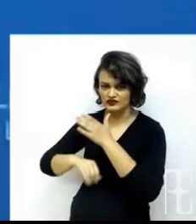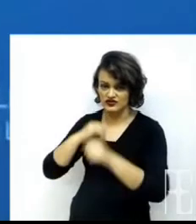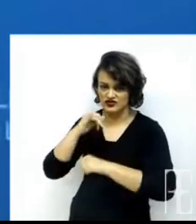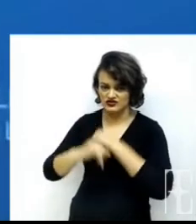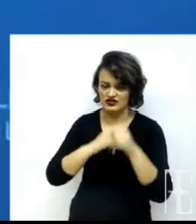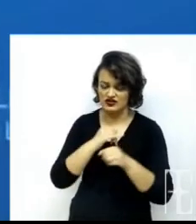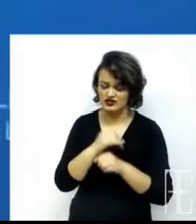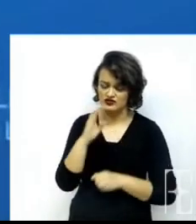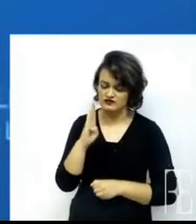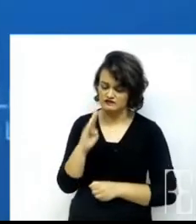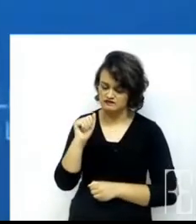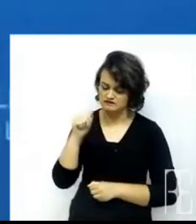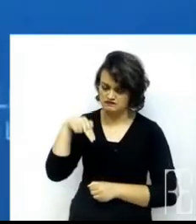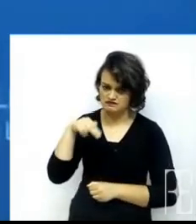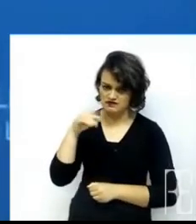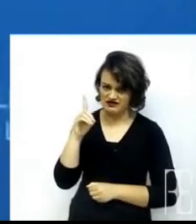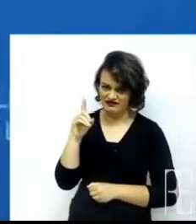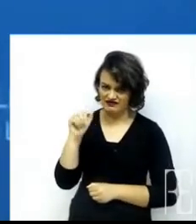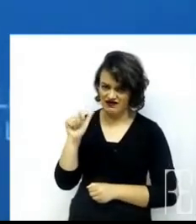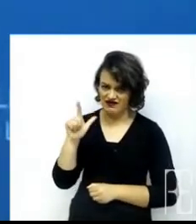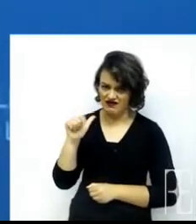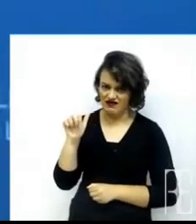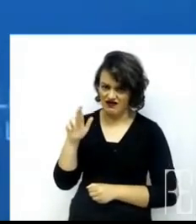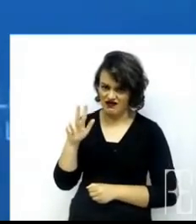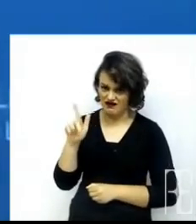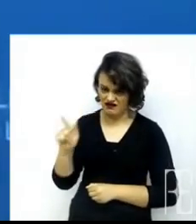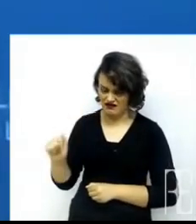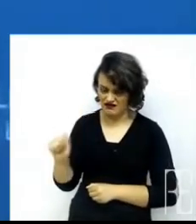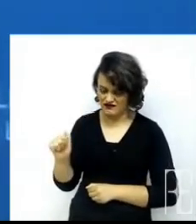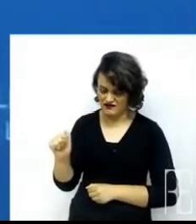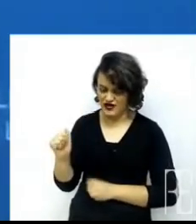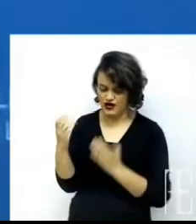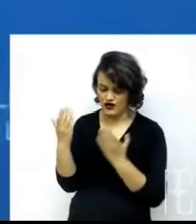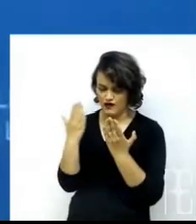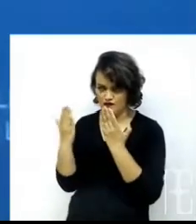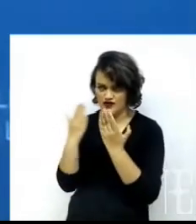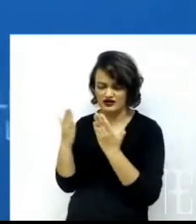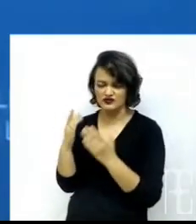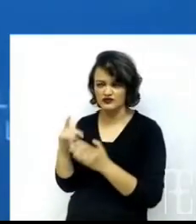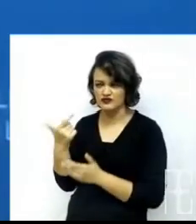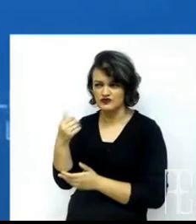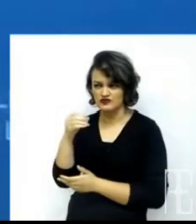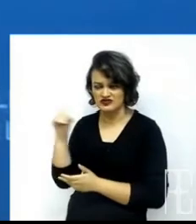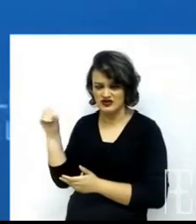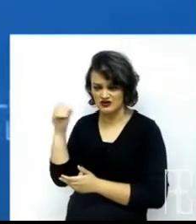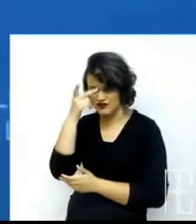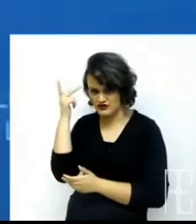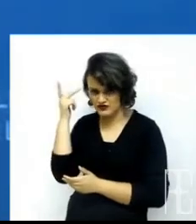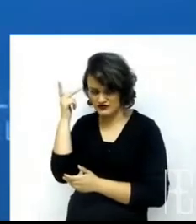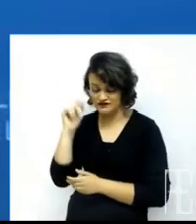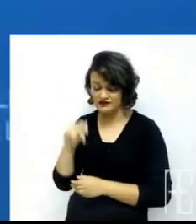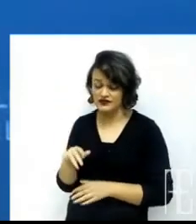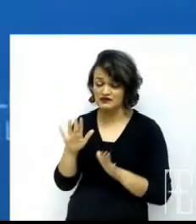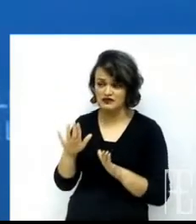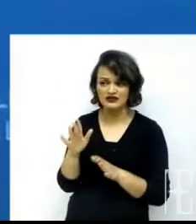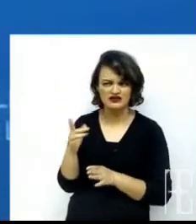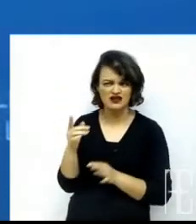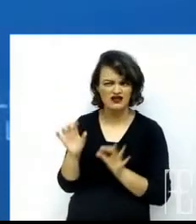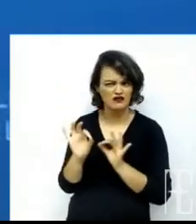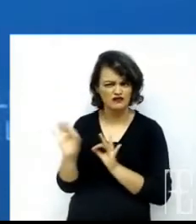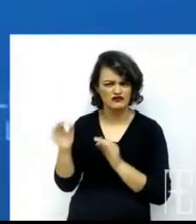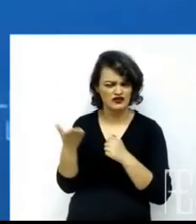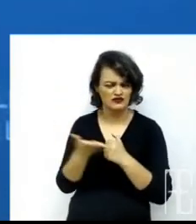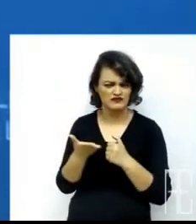móvel por 100 habitantes, não muito longe da